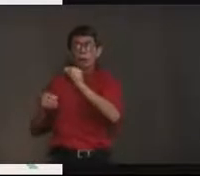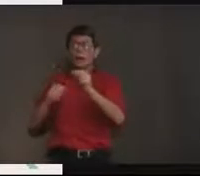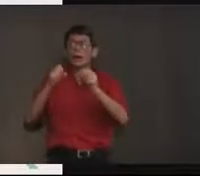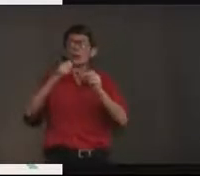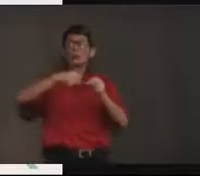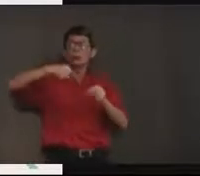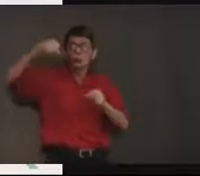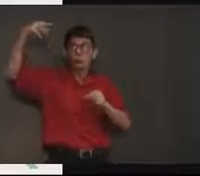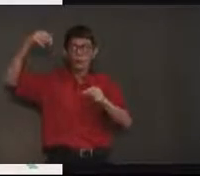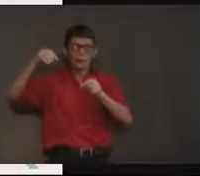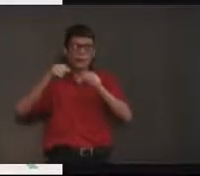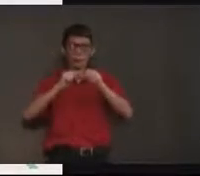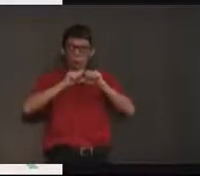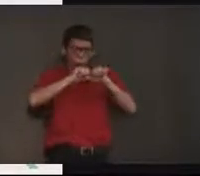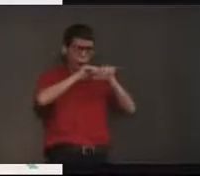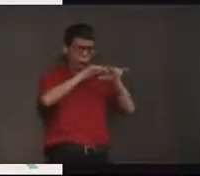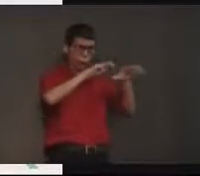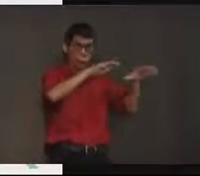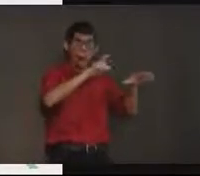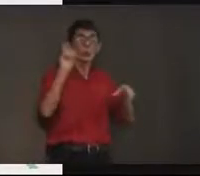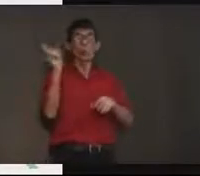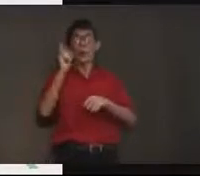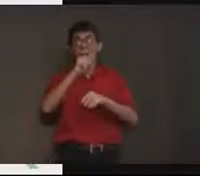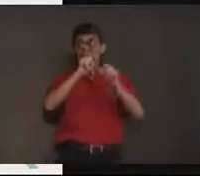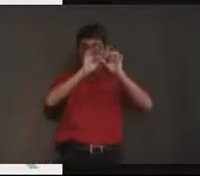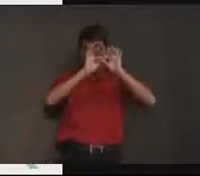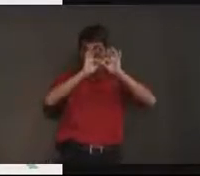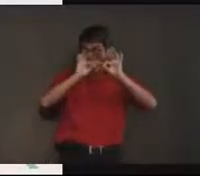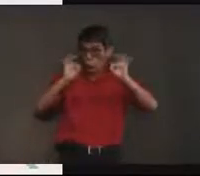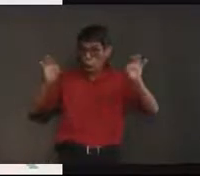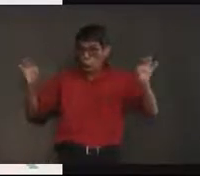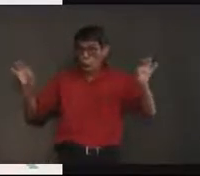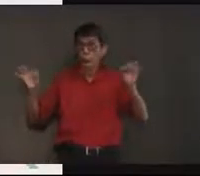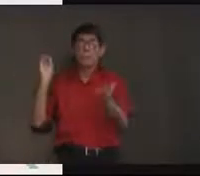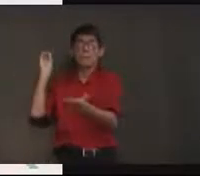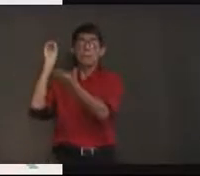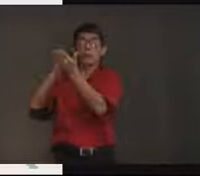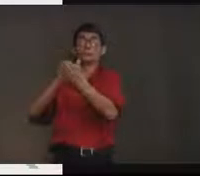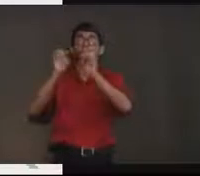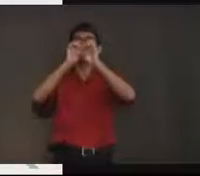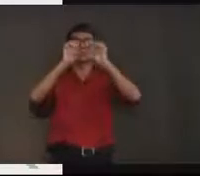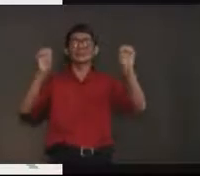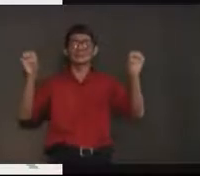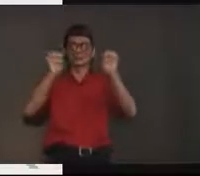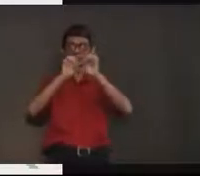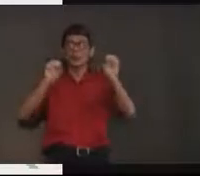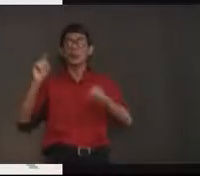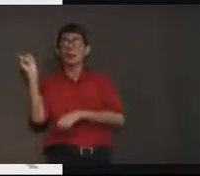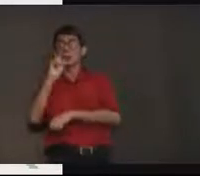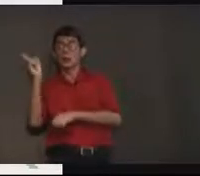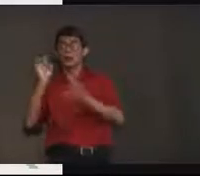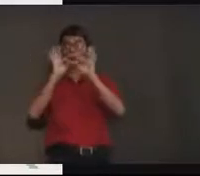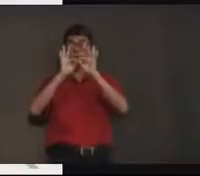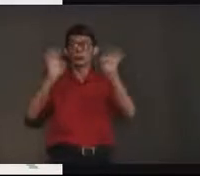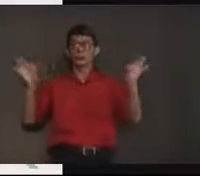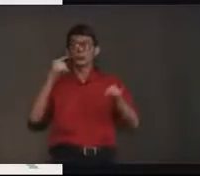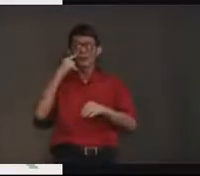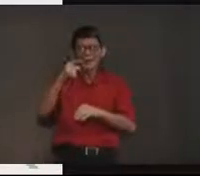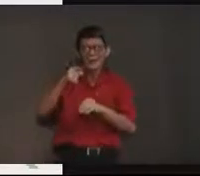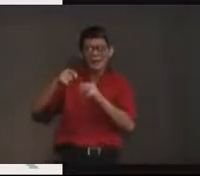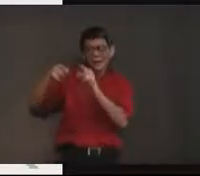estudando luz sobre diversos materiais e aqui a equação foi colocada como equação xilonen não linear por causa desse